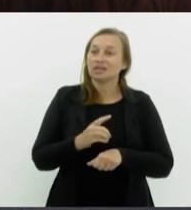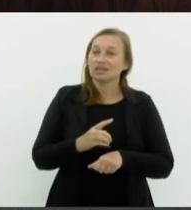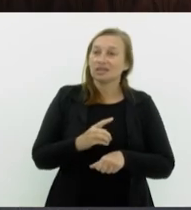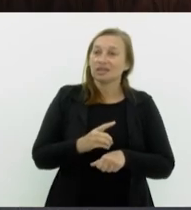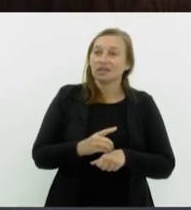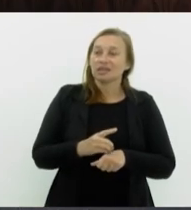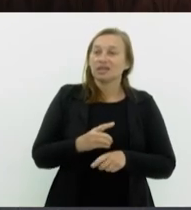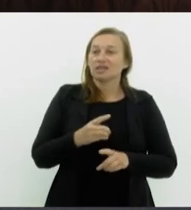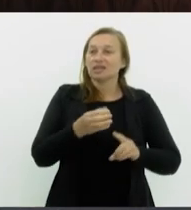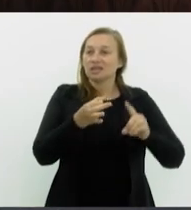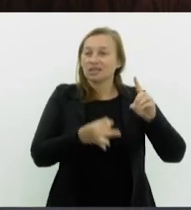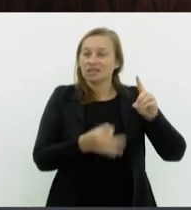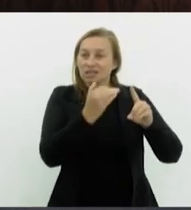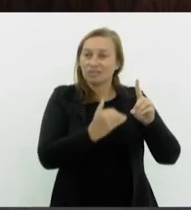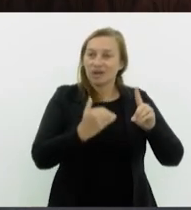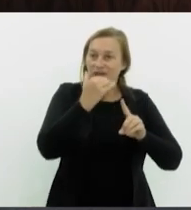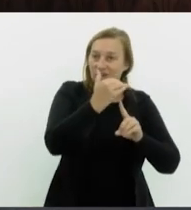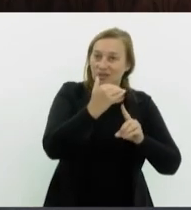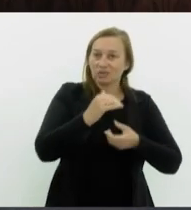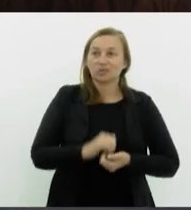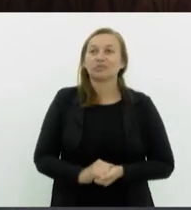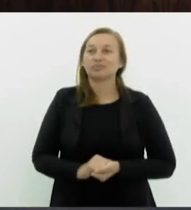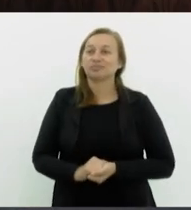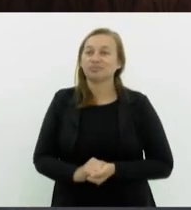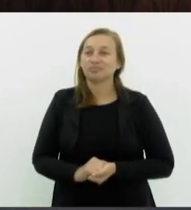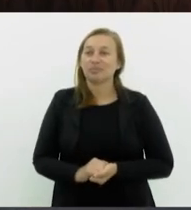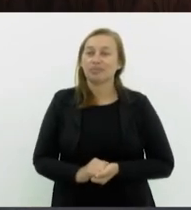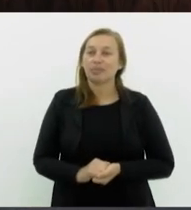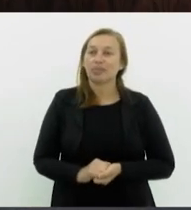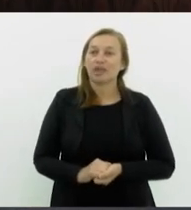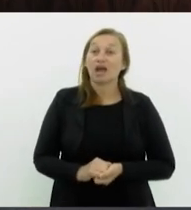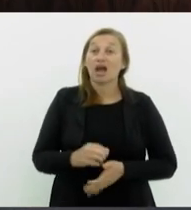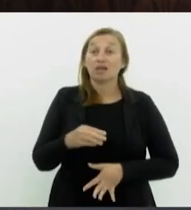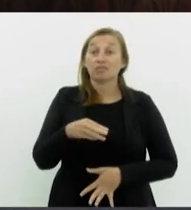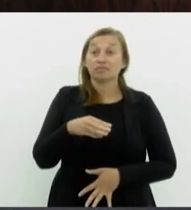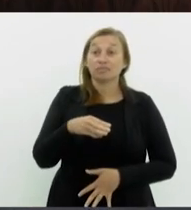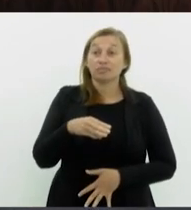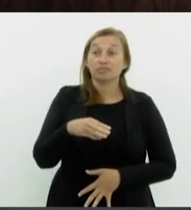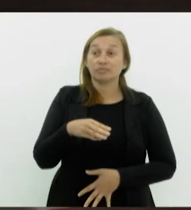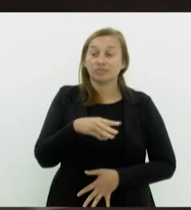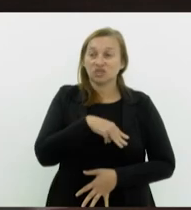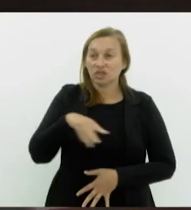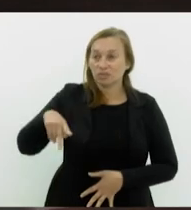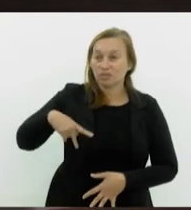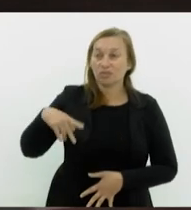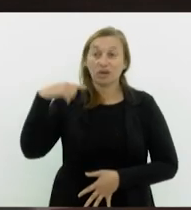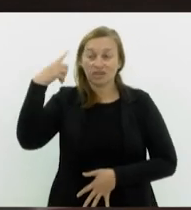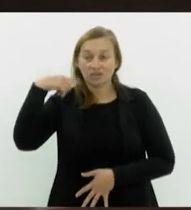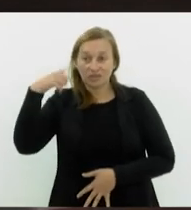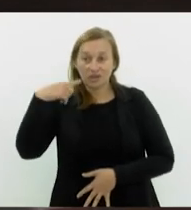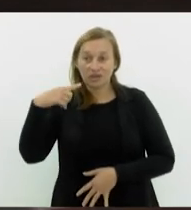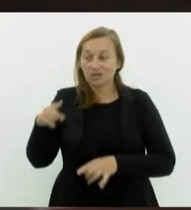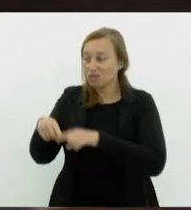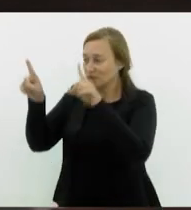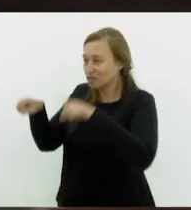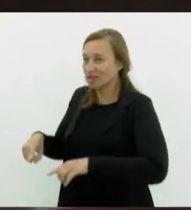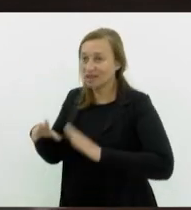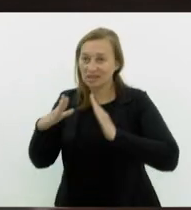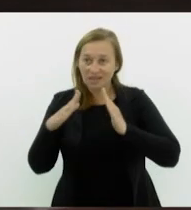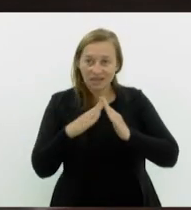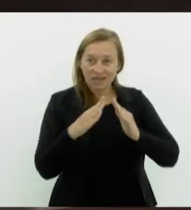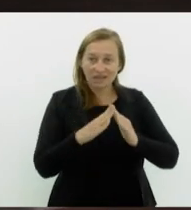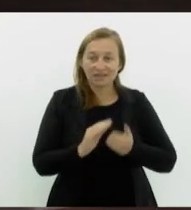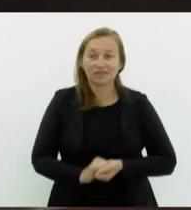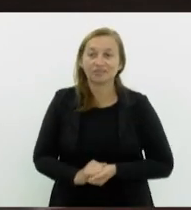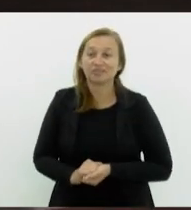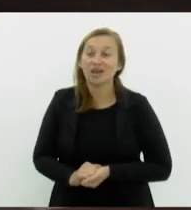desembargadores e desembargadoras, membros do Ministério Público, advogados, advogadas, funcionários dessa casa,